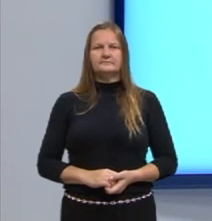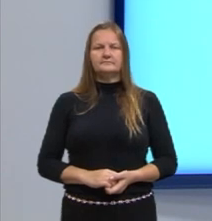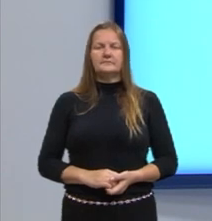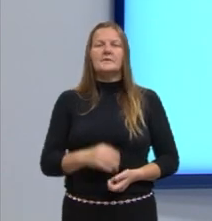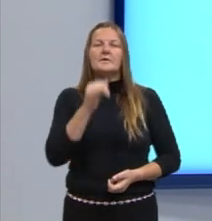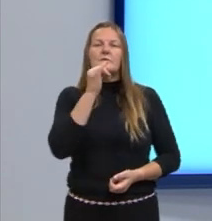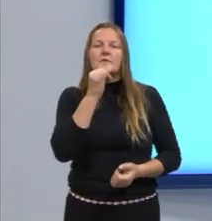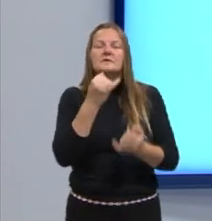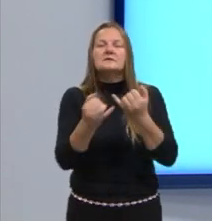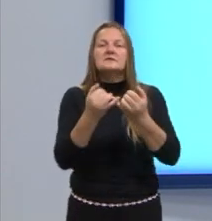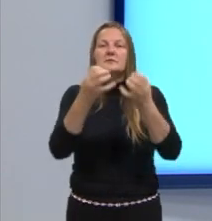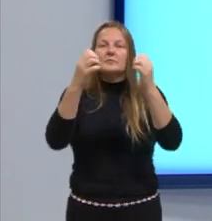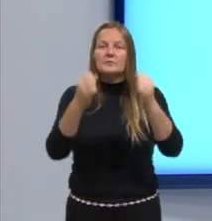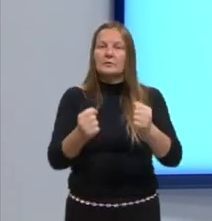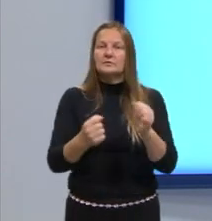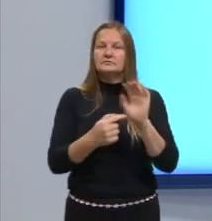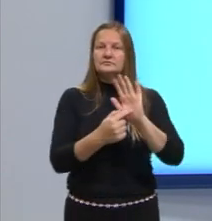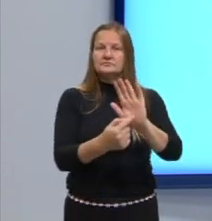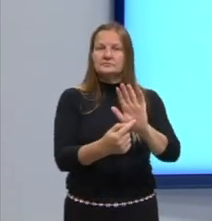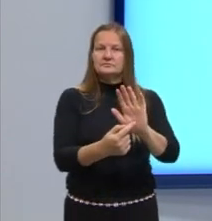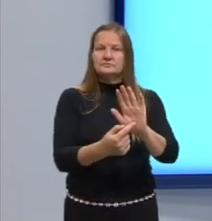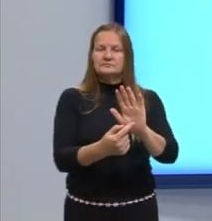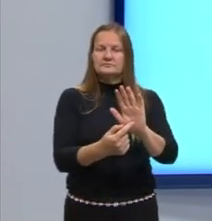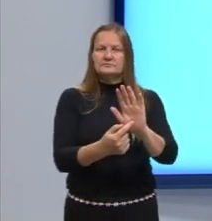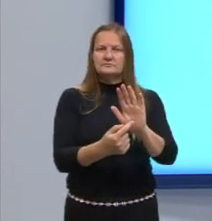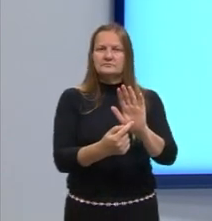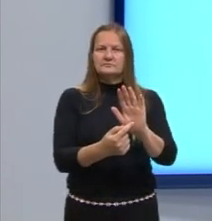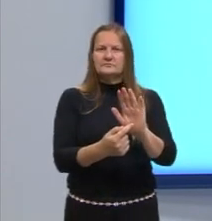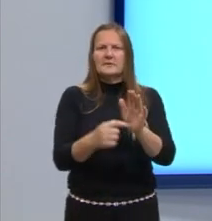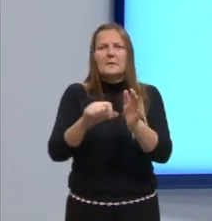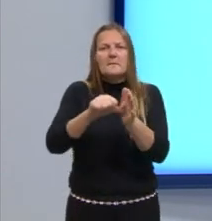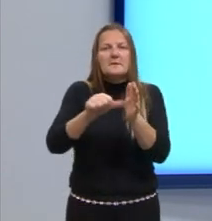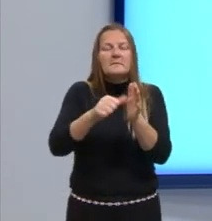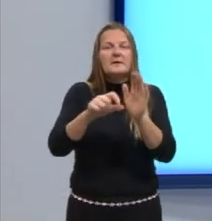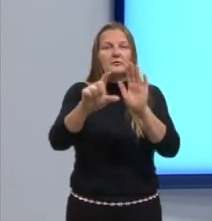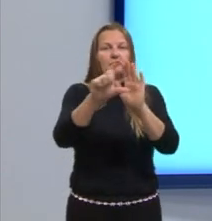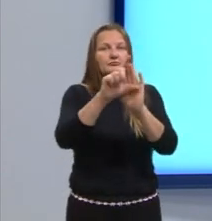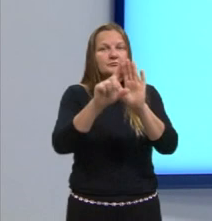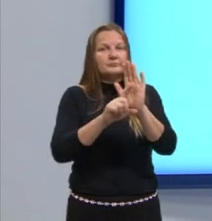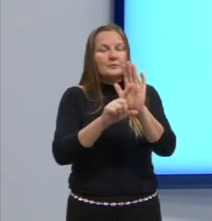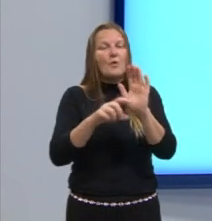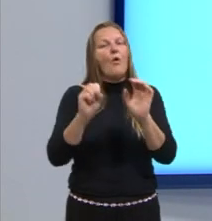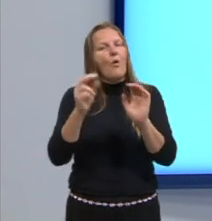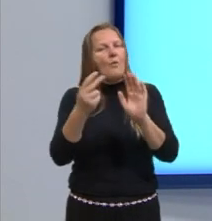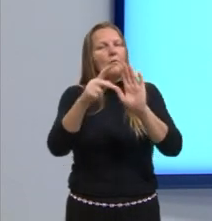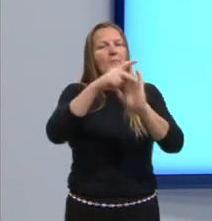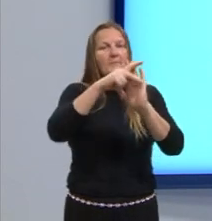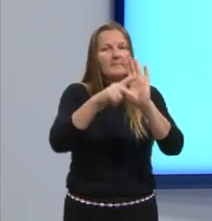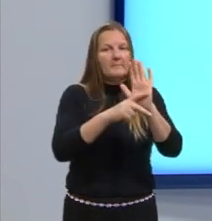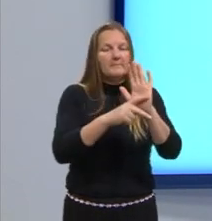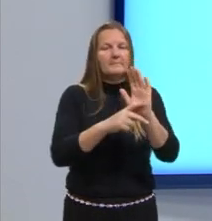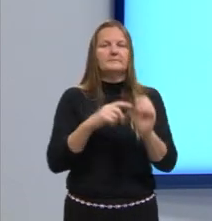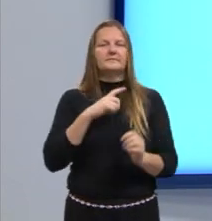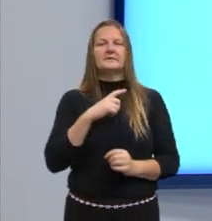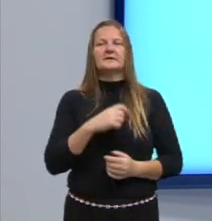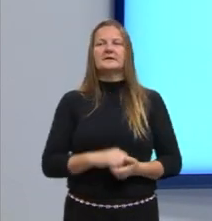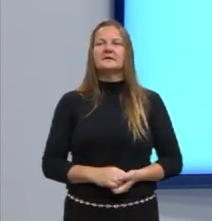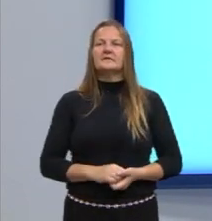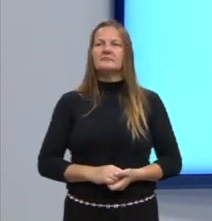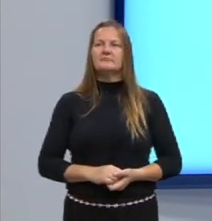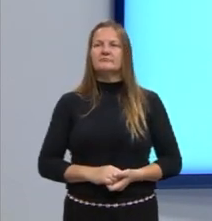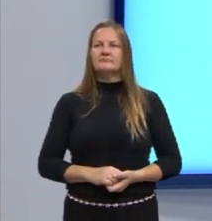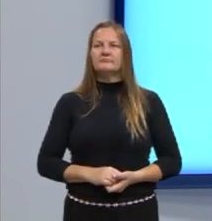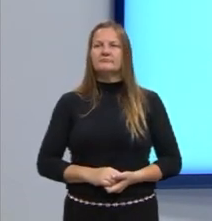que um exemplo que a gente pode dar né falando sobre esse primeiro postulado que a gente chama é que se a gente colocasse um pêndulo é como se fosse